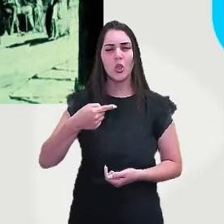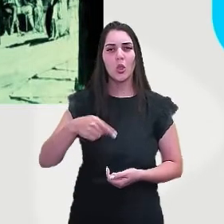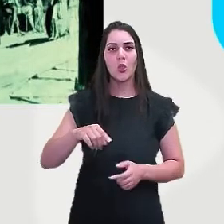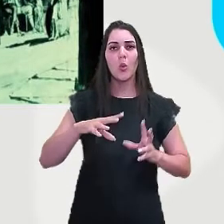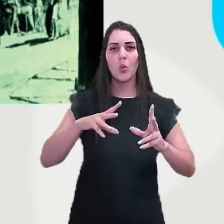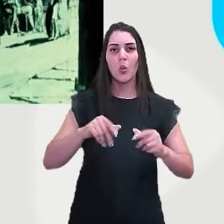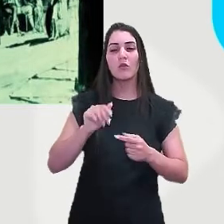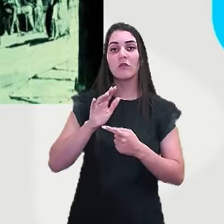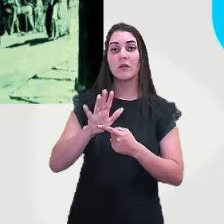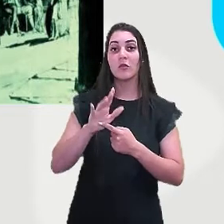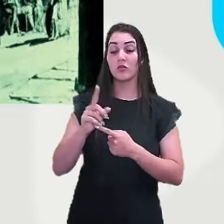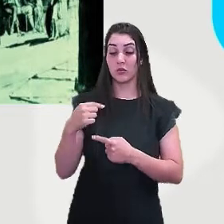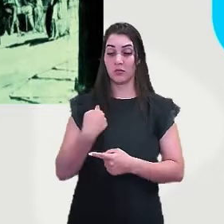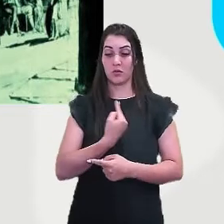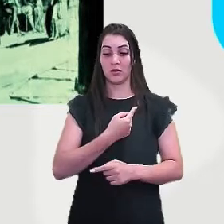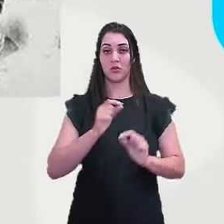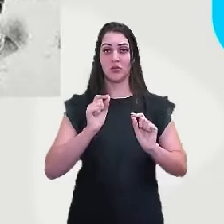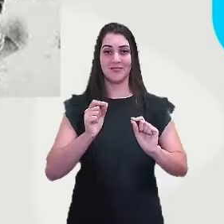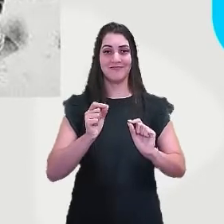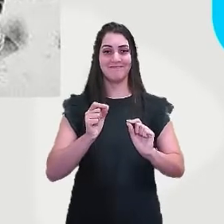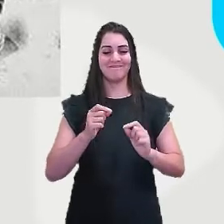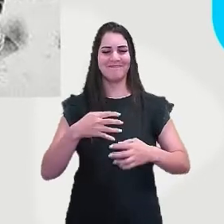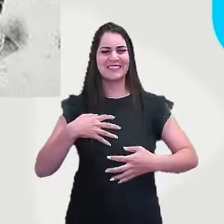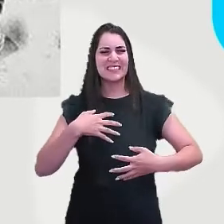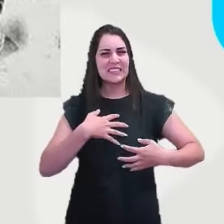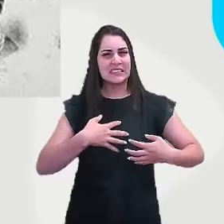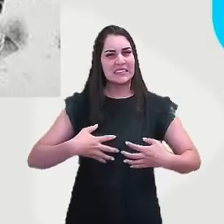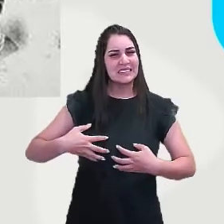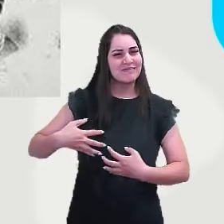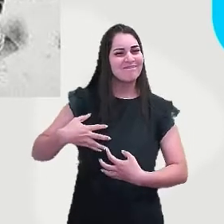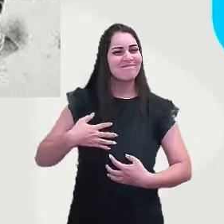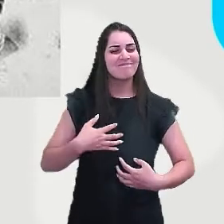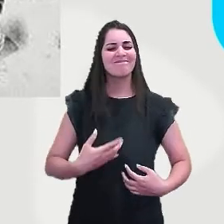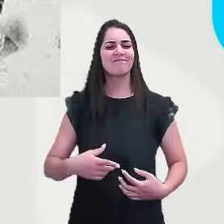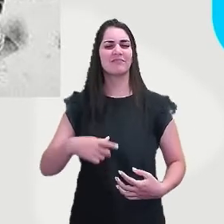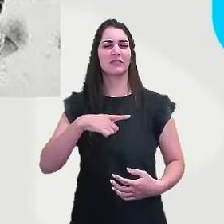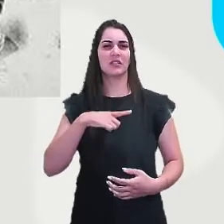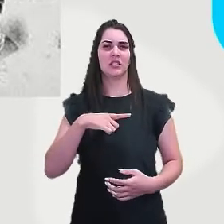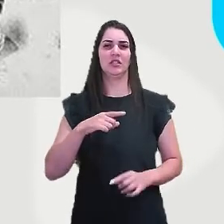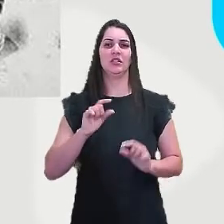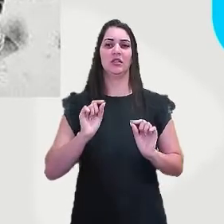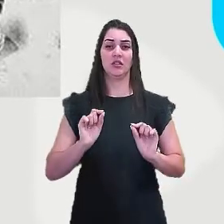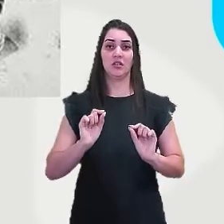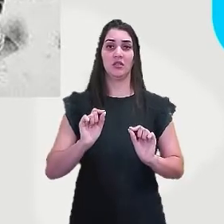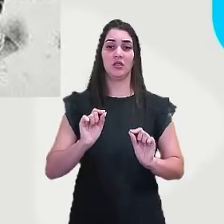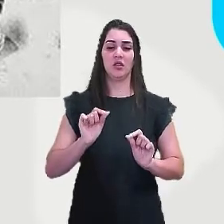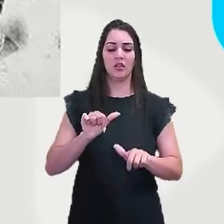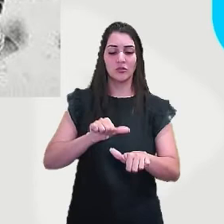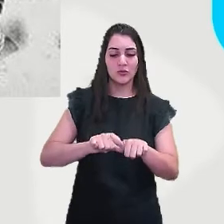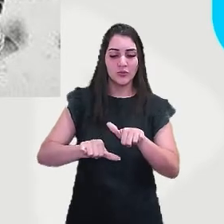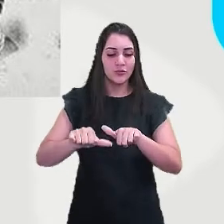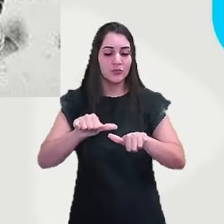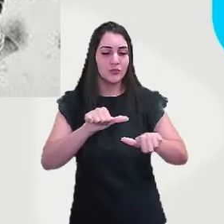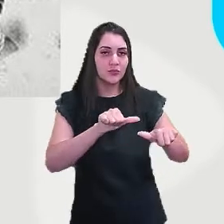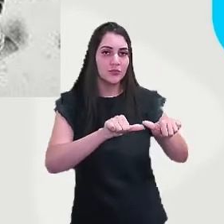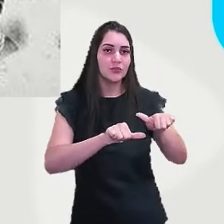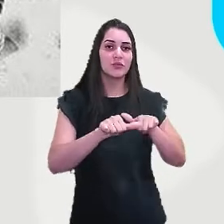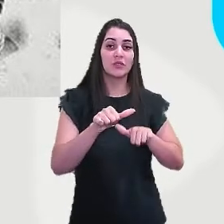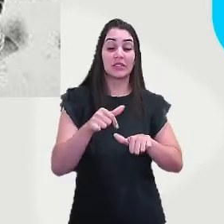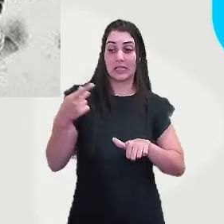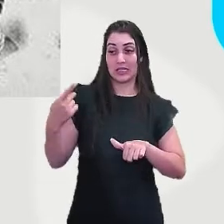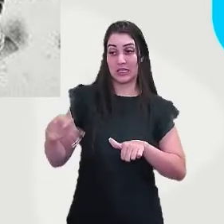mostrar para a gente a insatisfação que se tinha, além de que as mudanças que